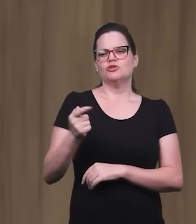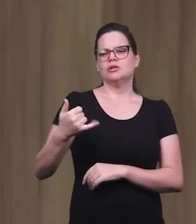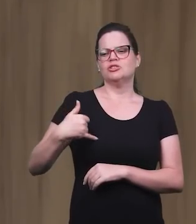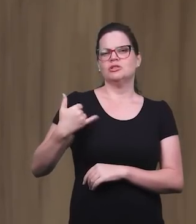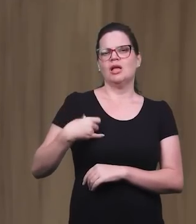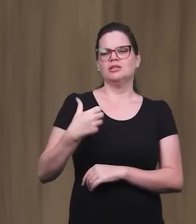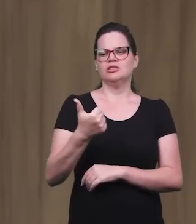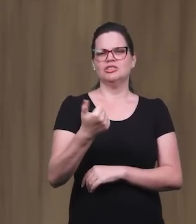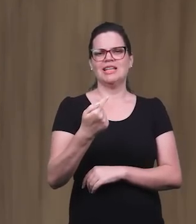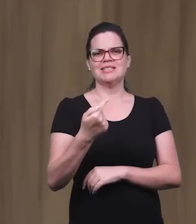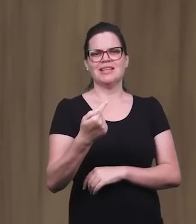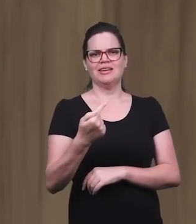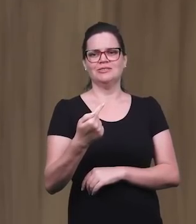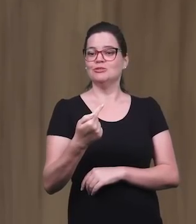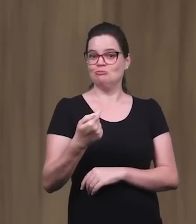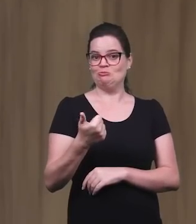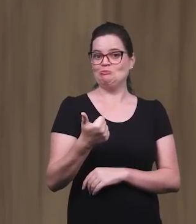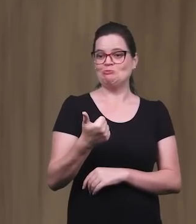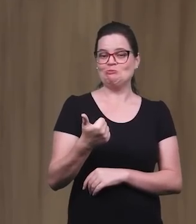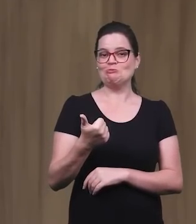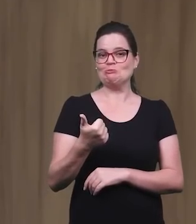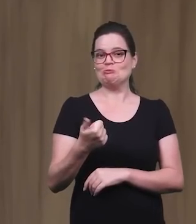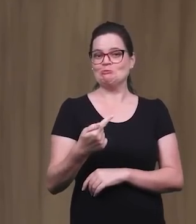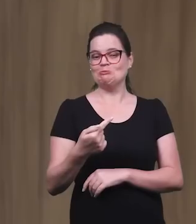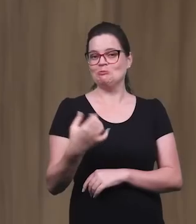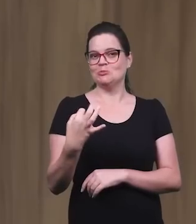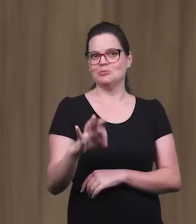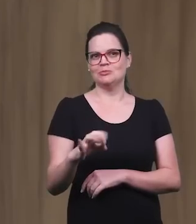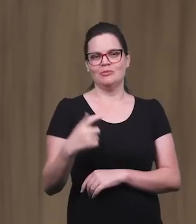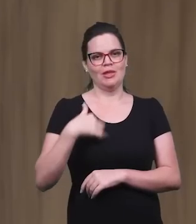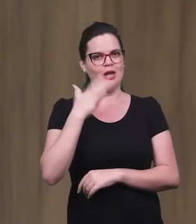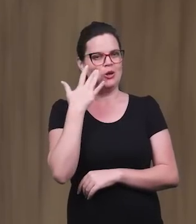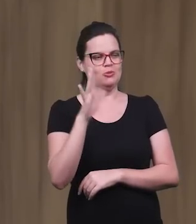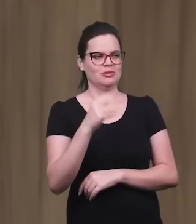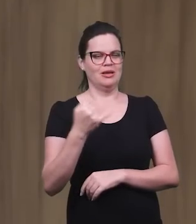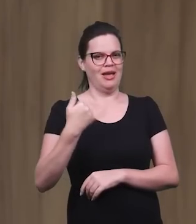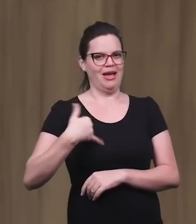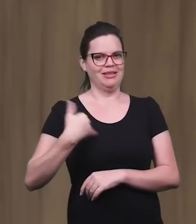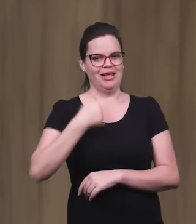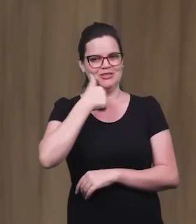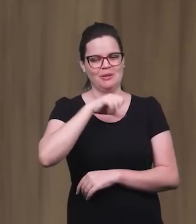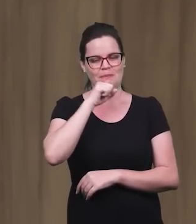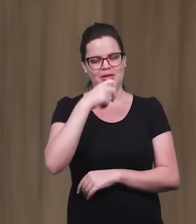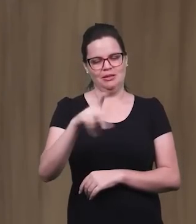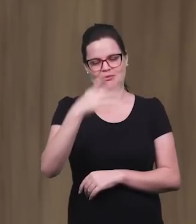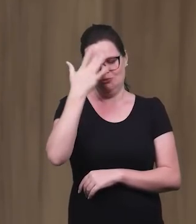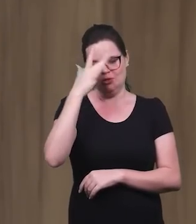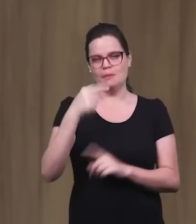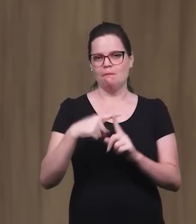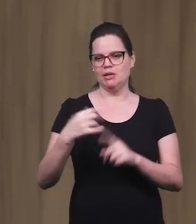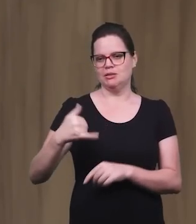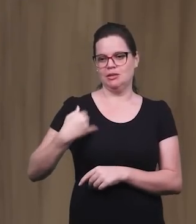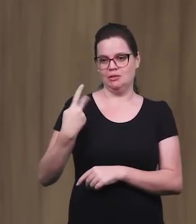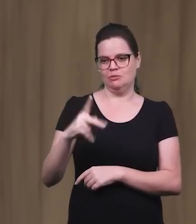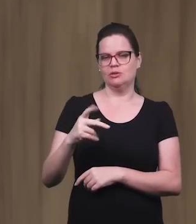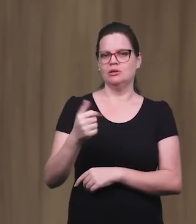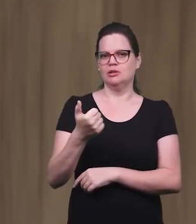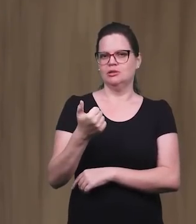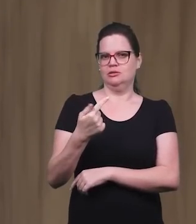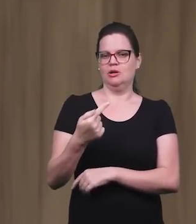né? 17 anos. Não sei quantos anos tinha a mãe dele, não, mas tinha 17 anos. Não é? E hoje ele está